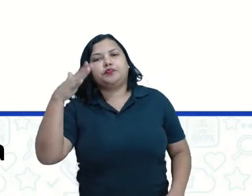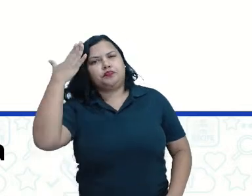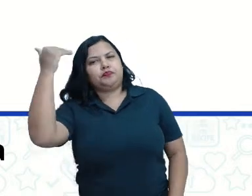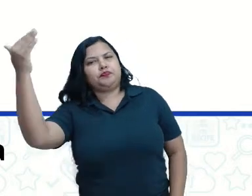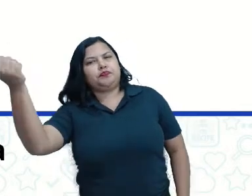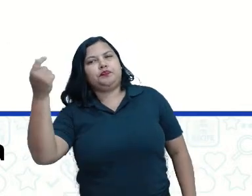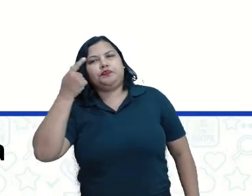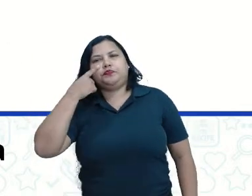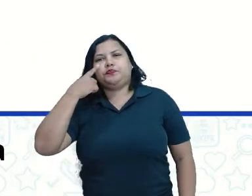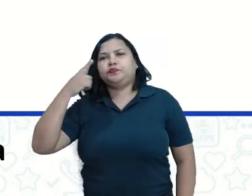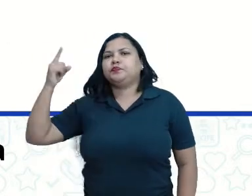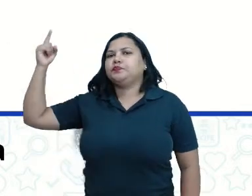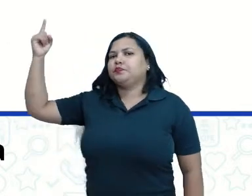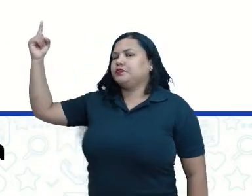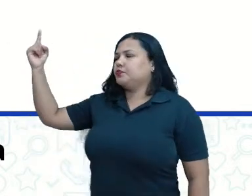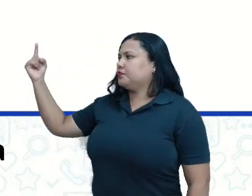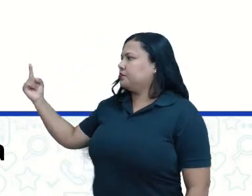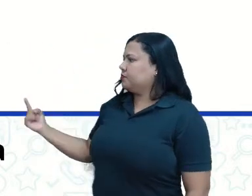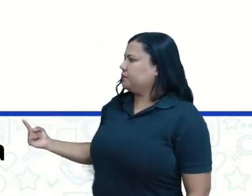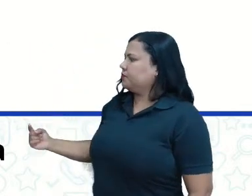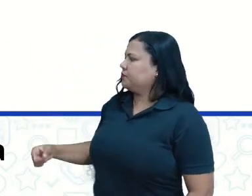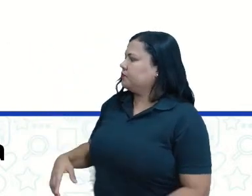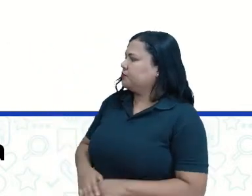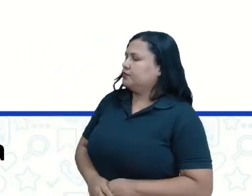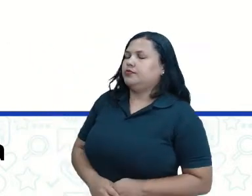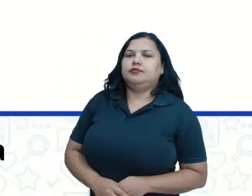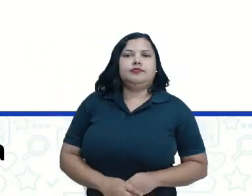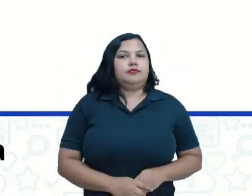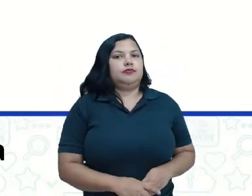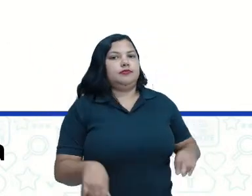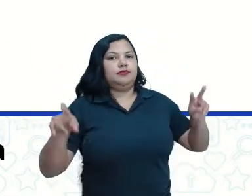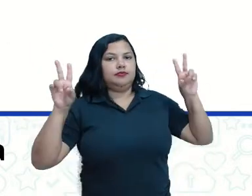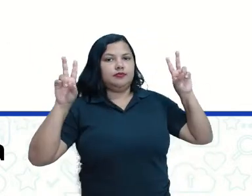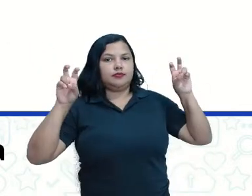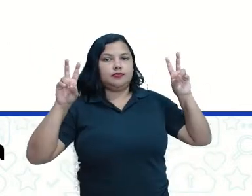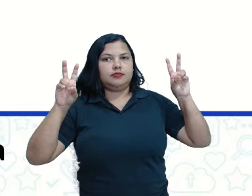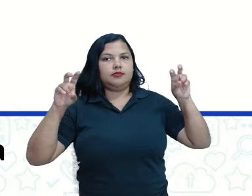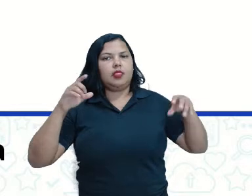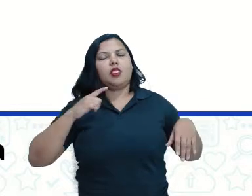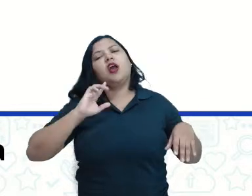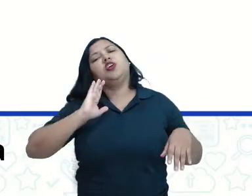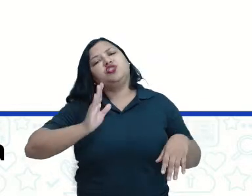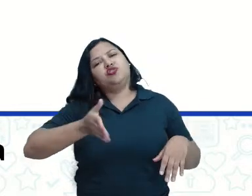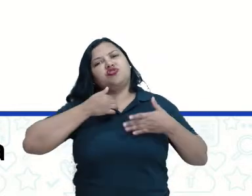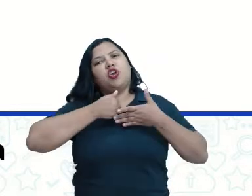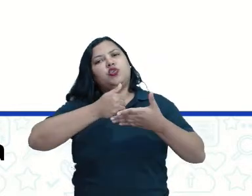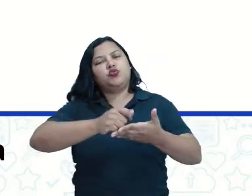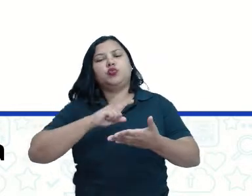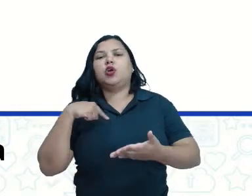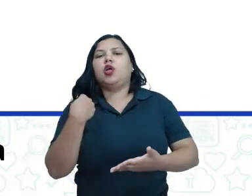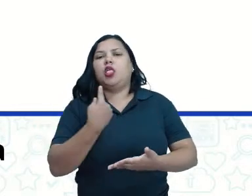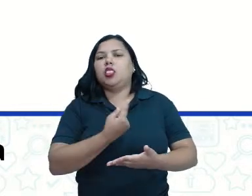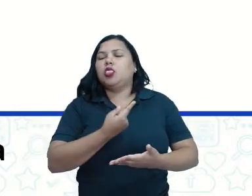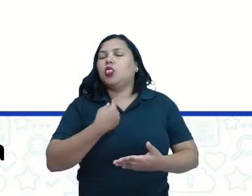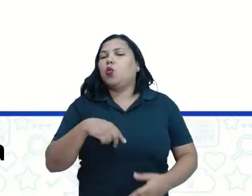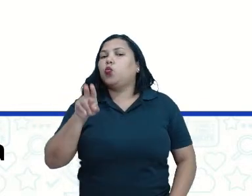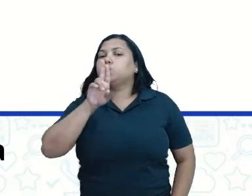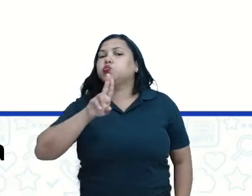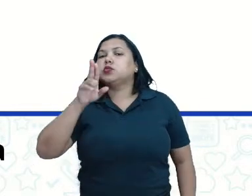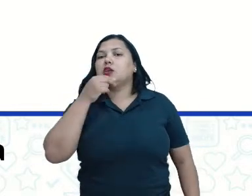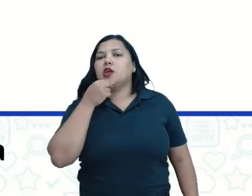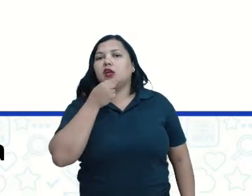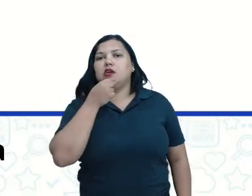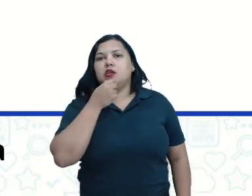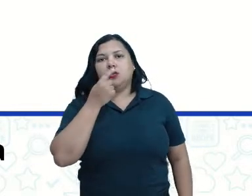que somente pelas letras, os títulos das letras, vai ajudar a gente no nosso inglês também, pessoal. Ó,